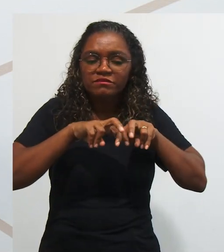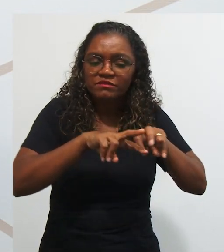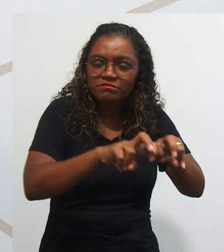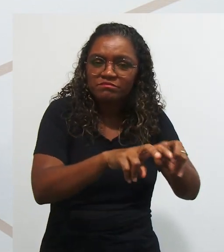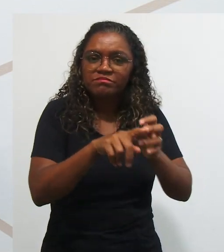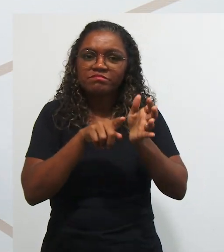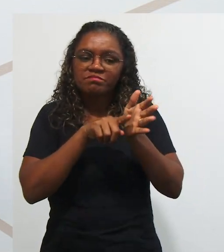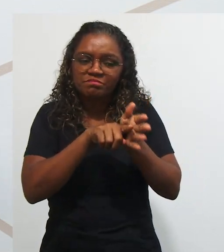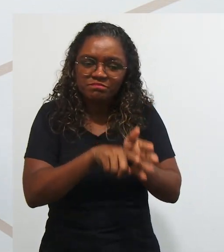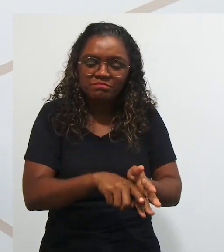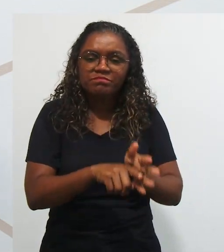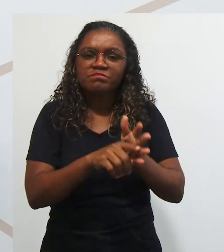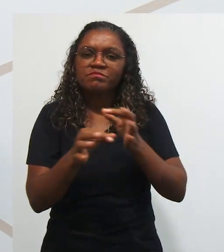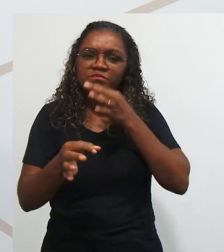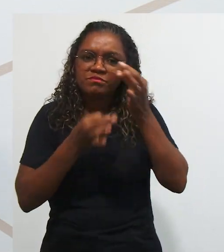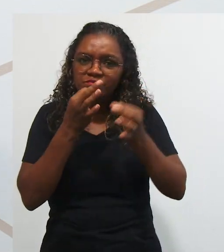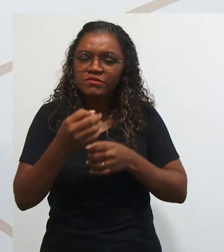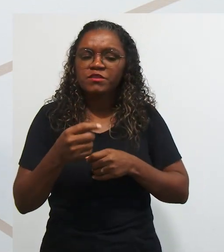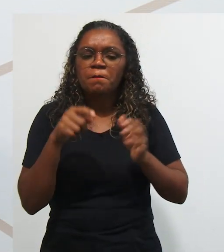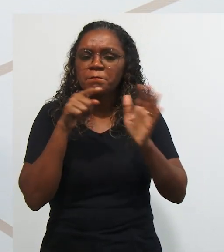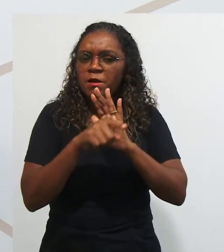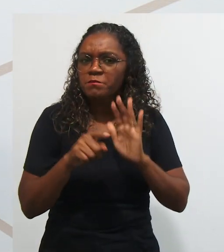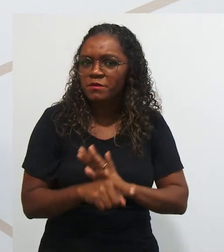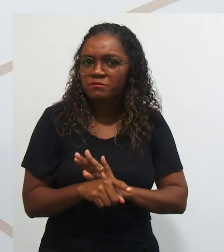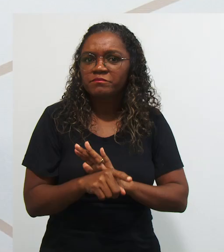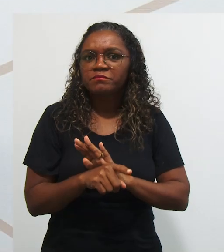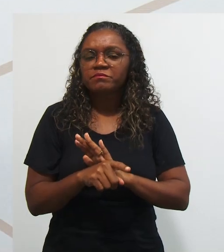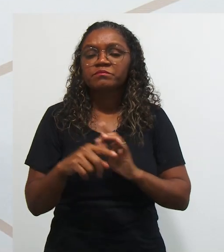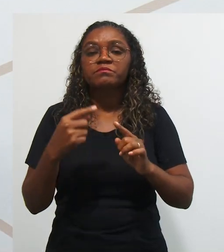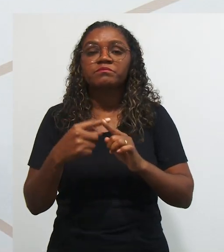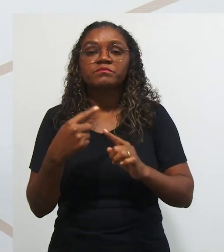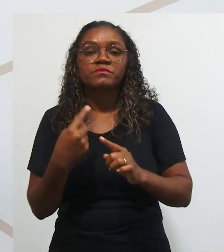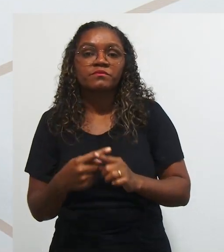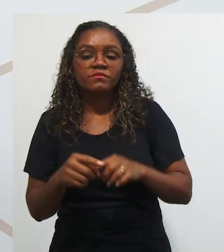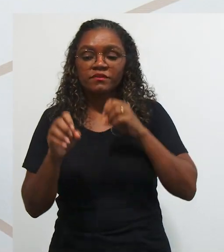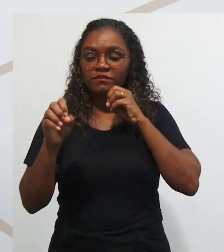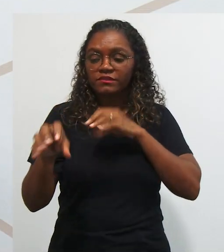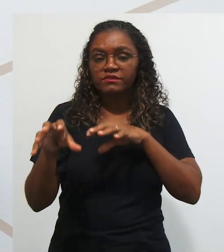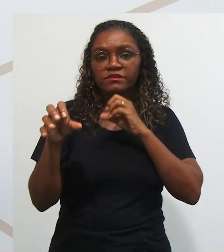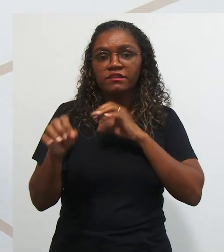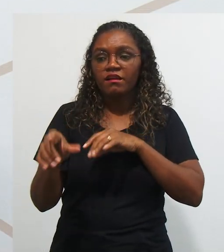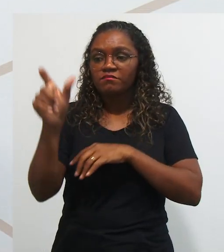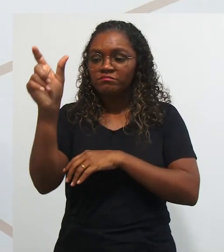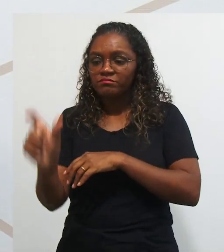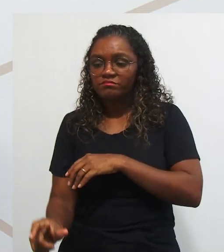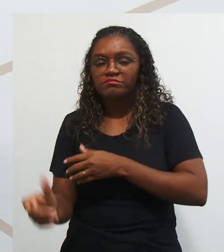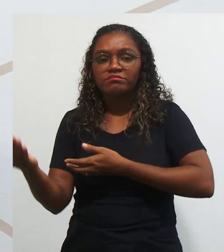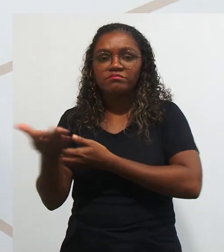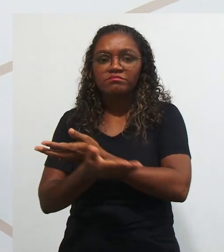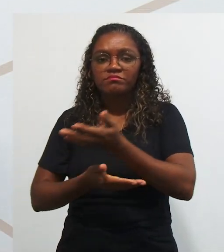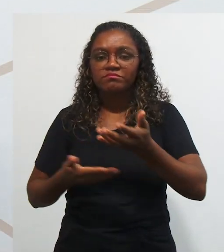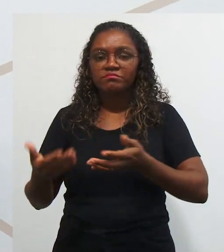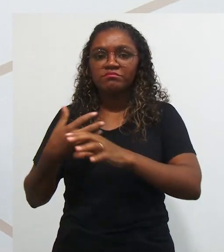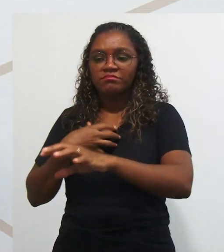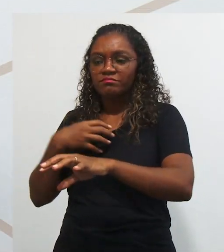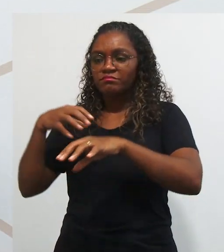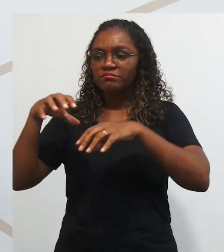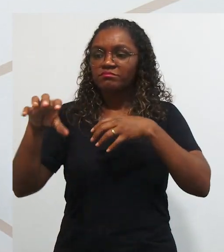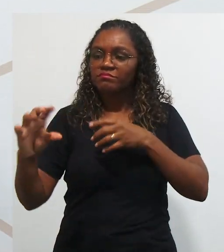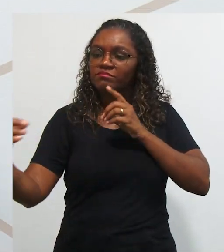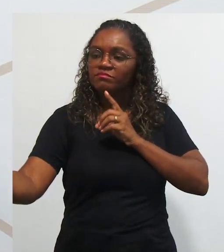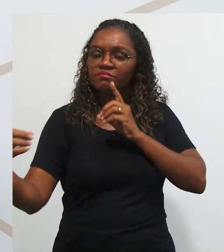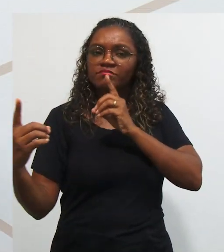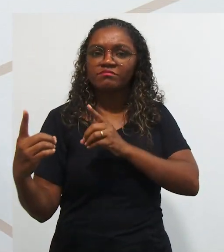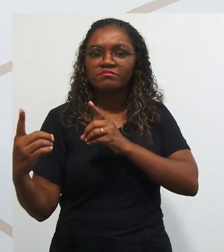de indagação para o quê? Para ensinar o outro, para me colocar diante